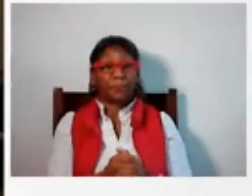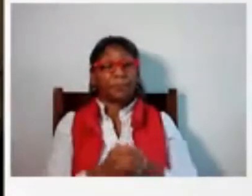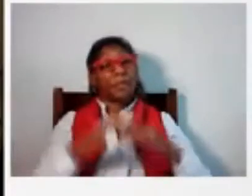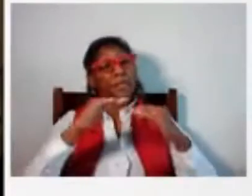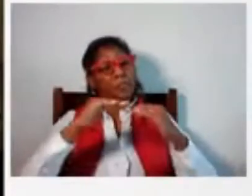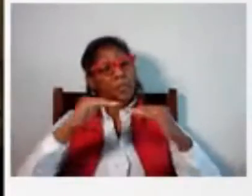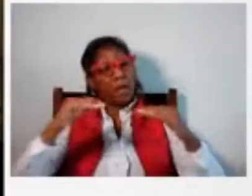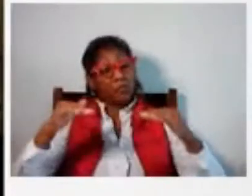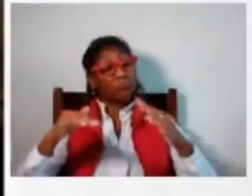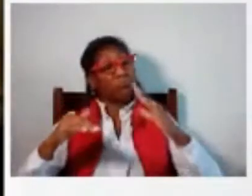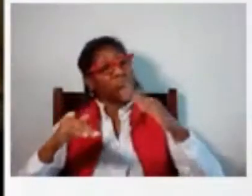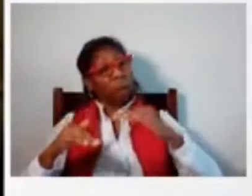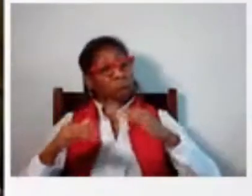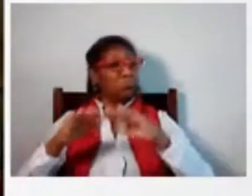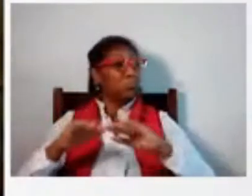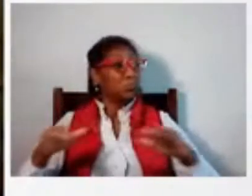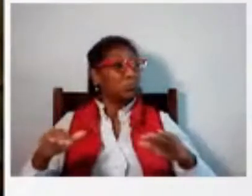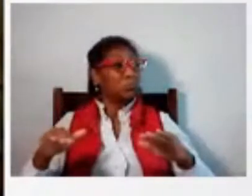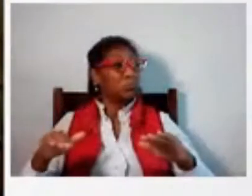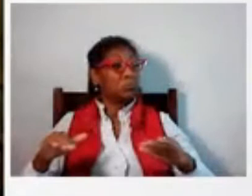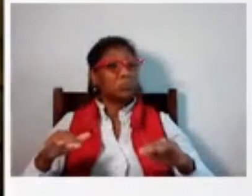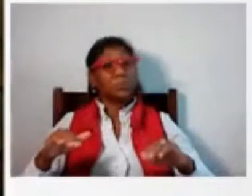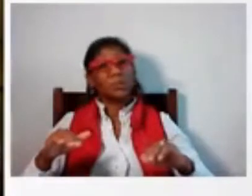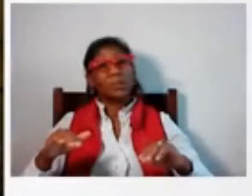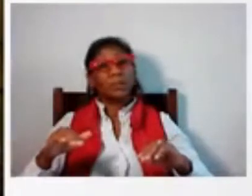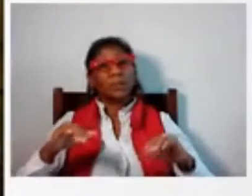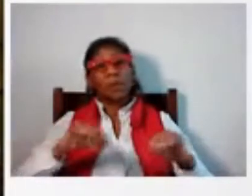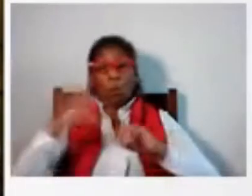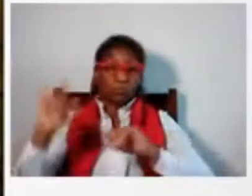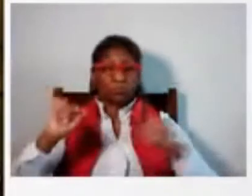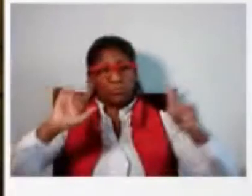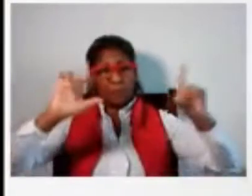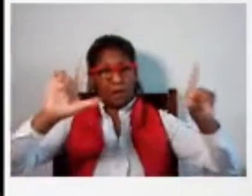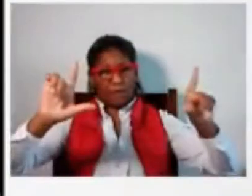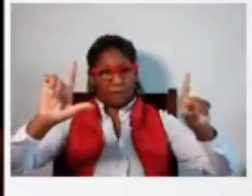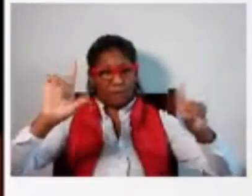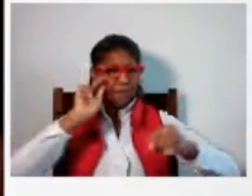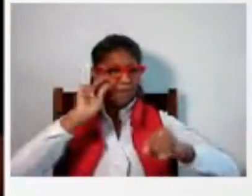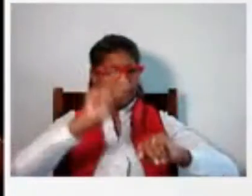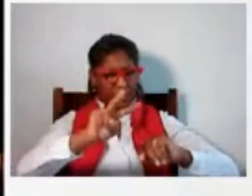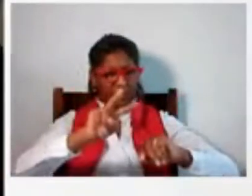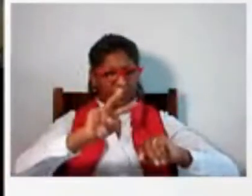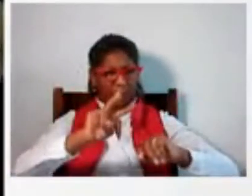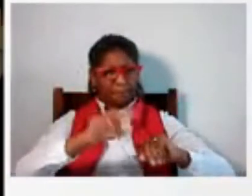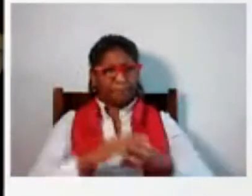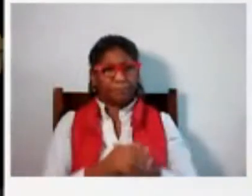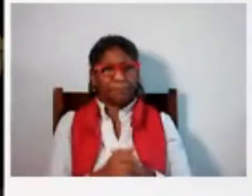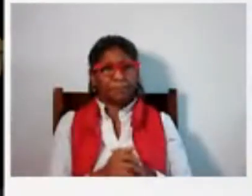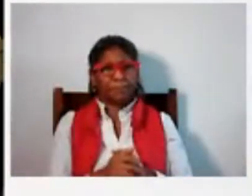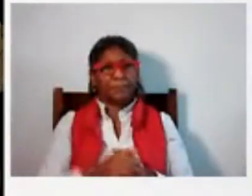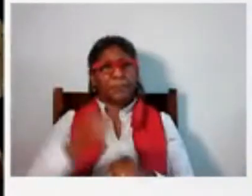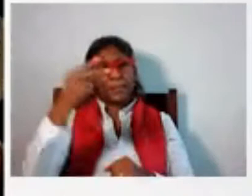de internações. Só para dar um exemplo aqui a vocês, no próximo gráfico fica ainda mais claro, lá na